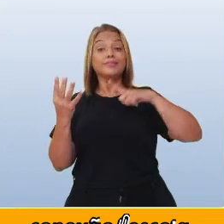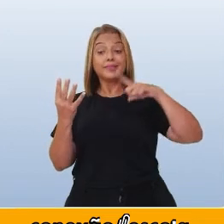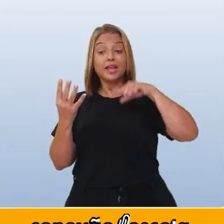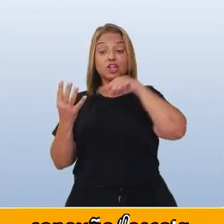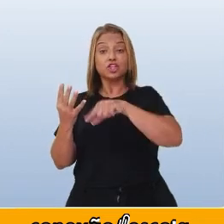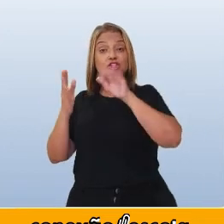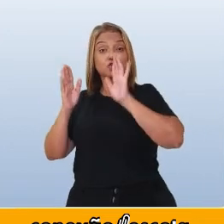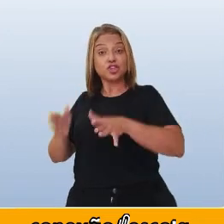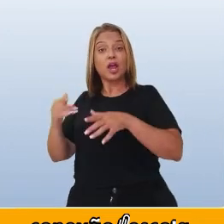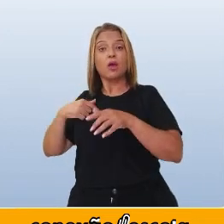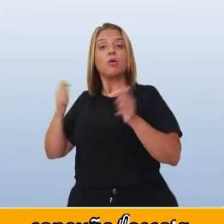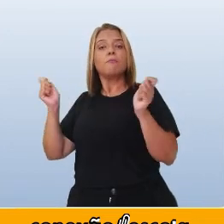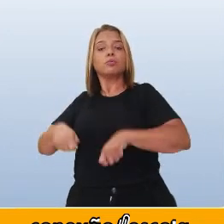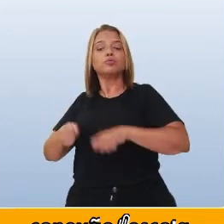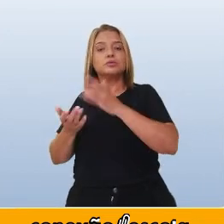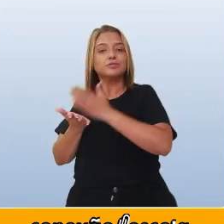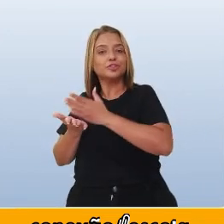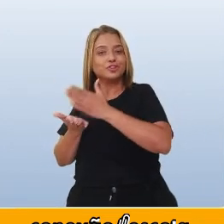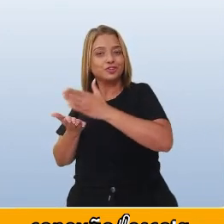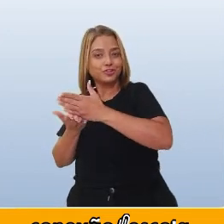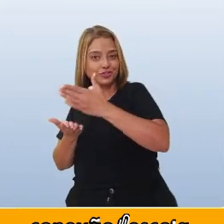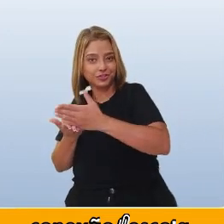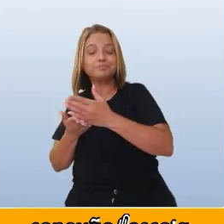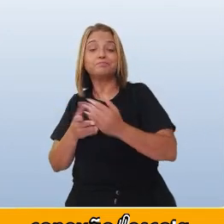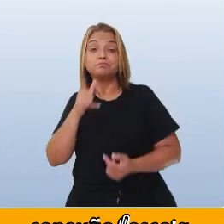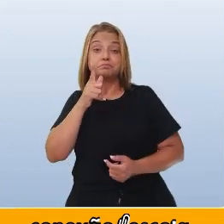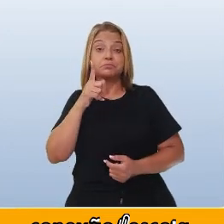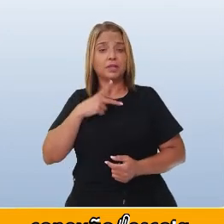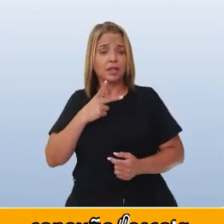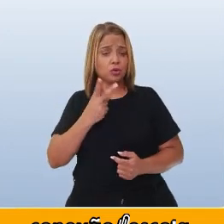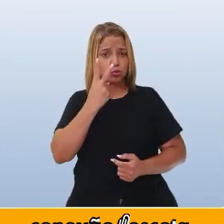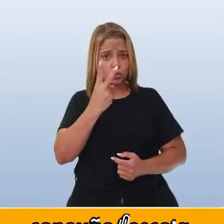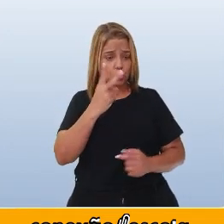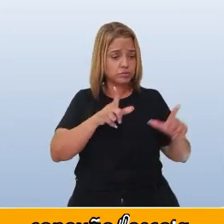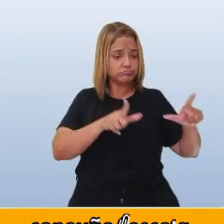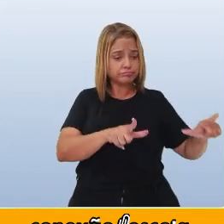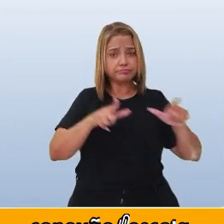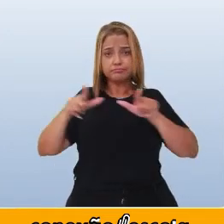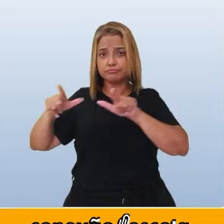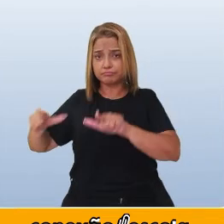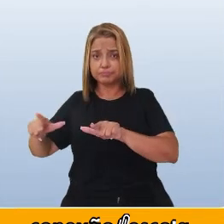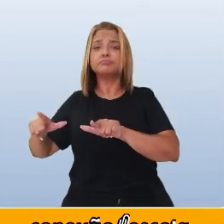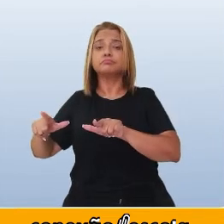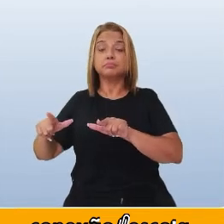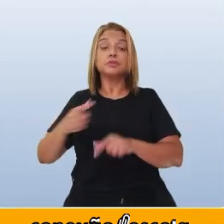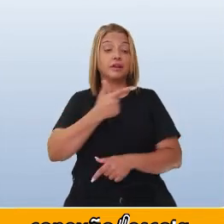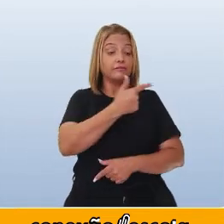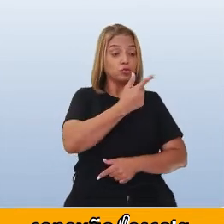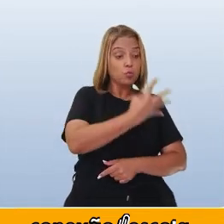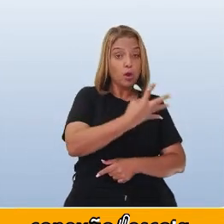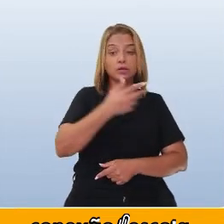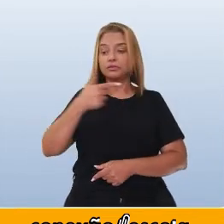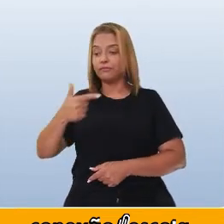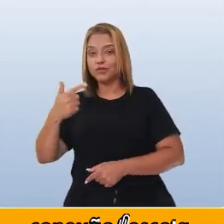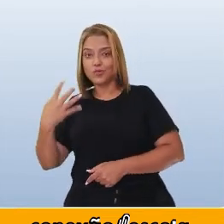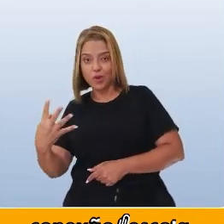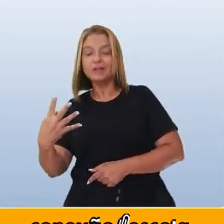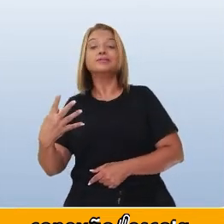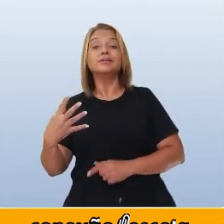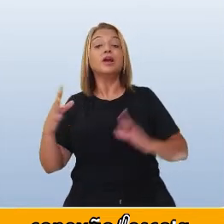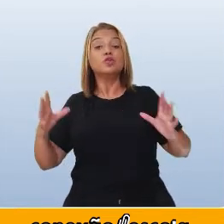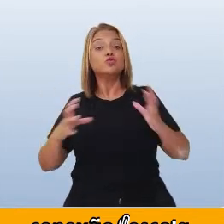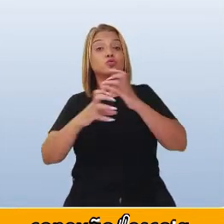dividir. Como são 2 barras, 24 partes de uma, mais 24 partes da